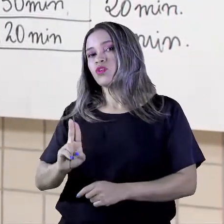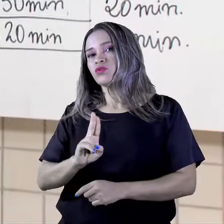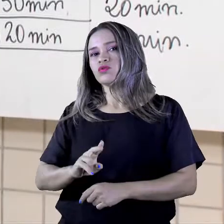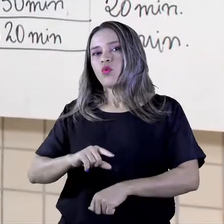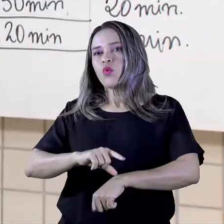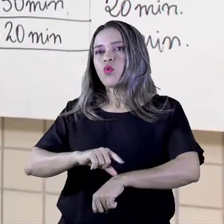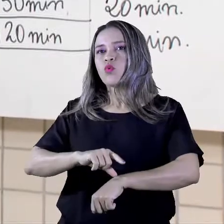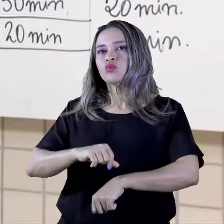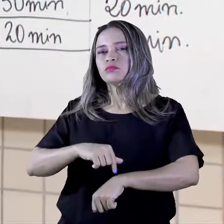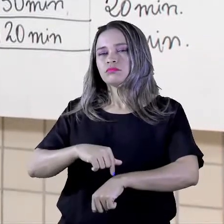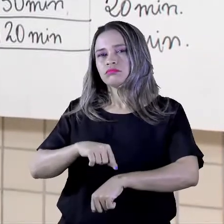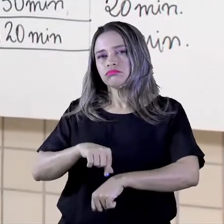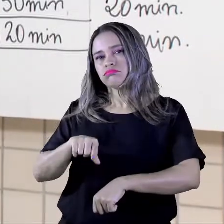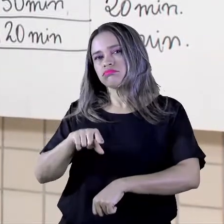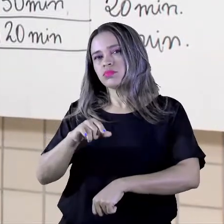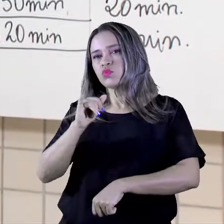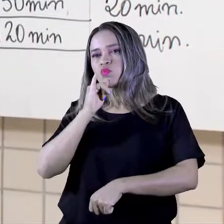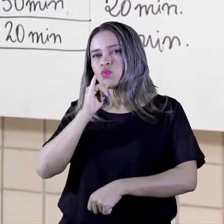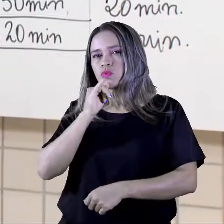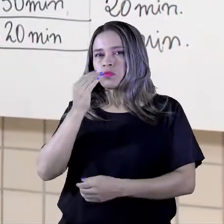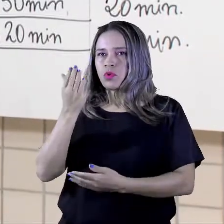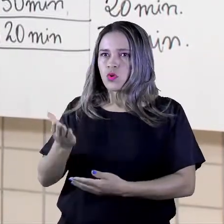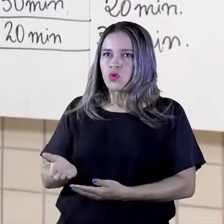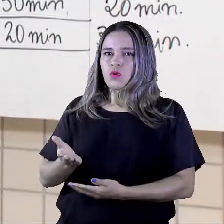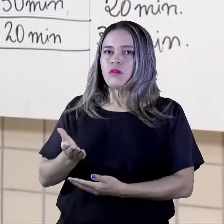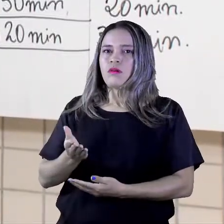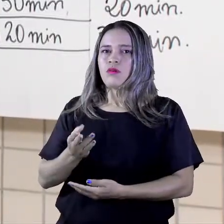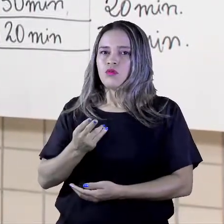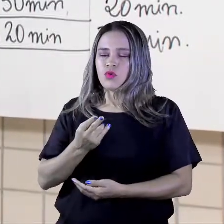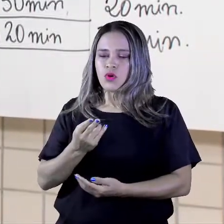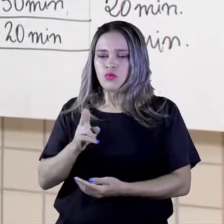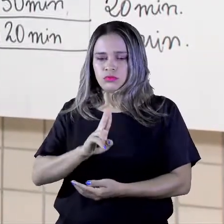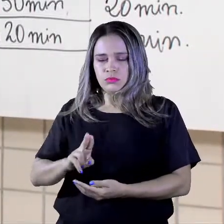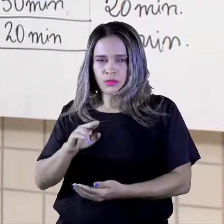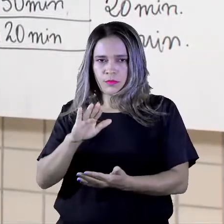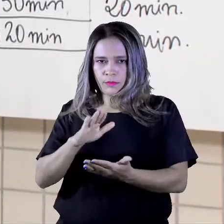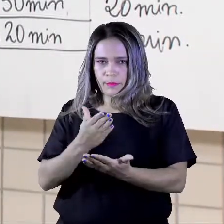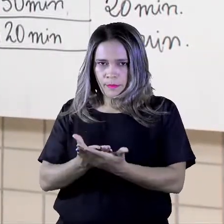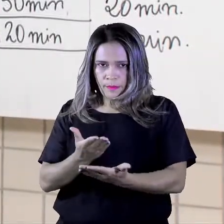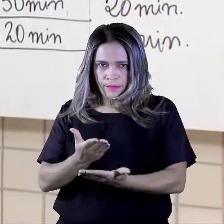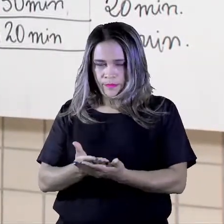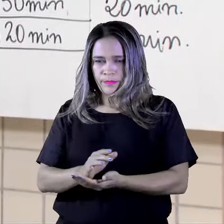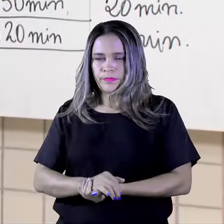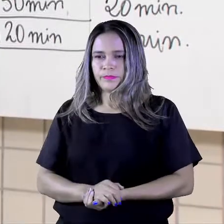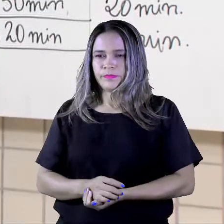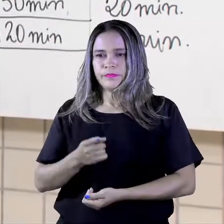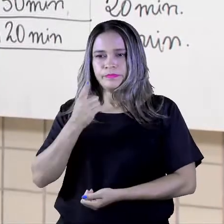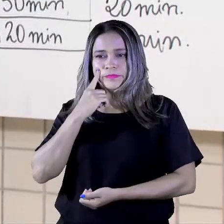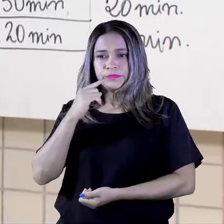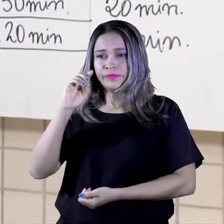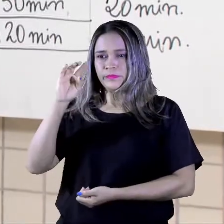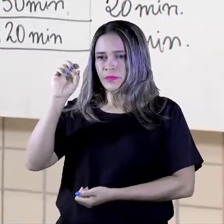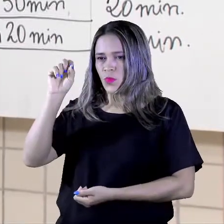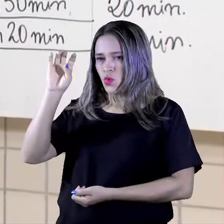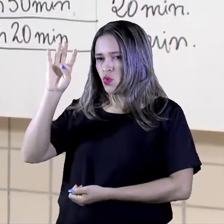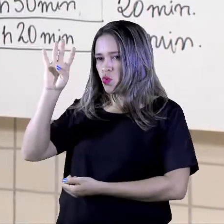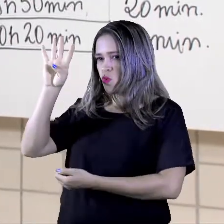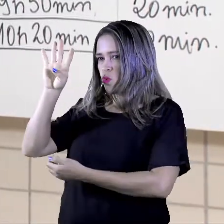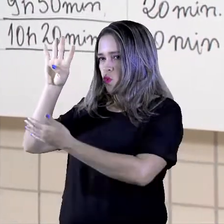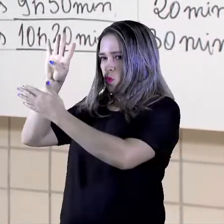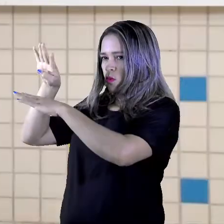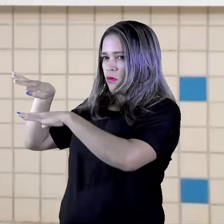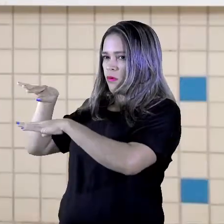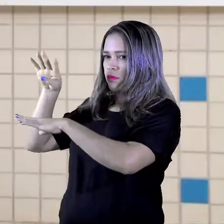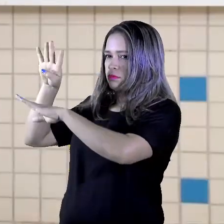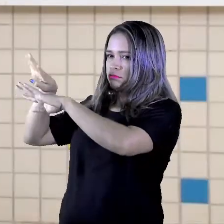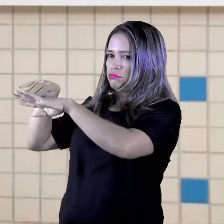dia a dia. No meu exemplo aqui eu utilizei a minha aula. Vamos para um exemplo no slide de vocês? Então olha só. Agora